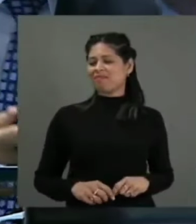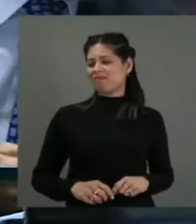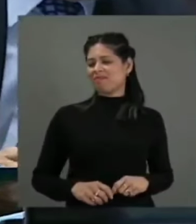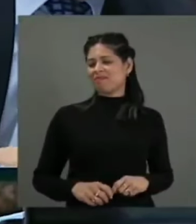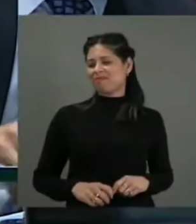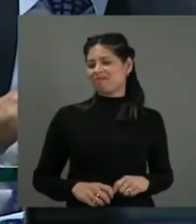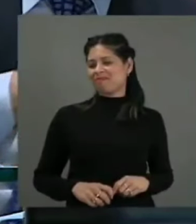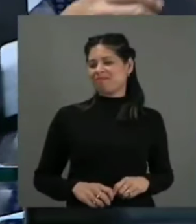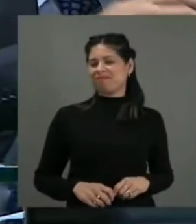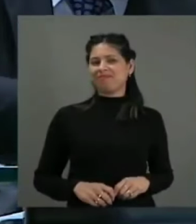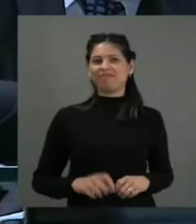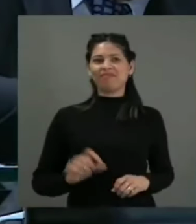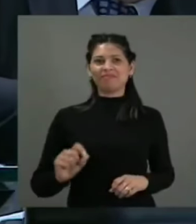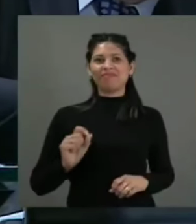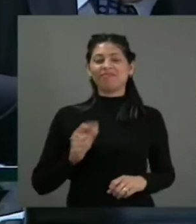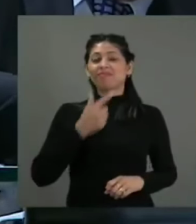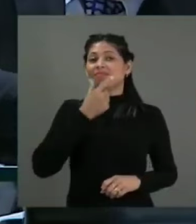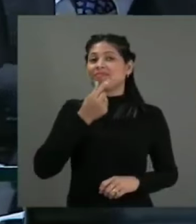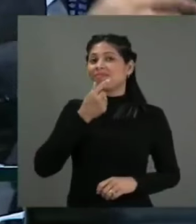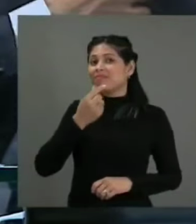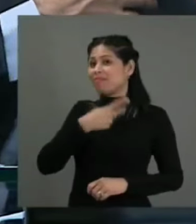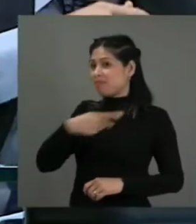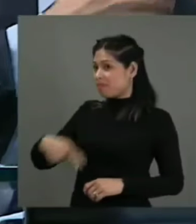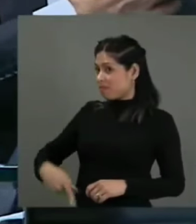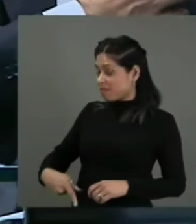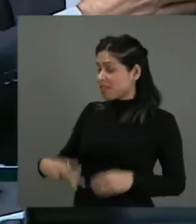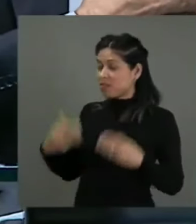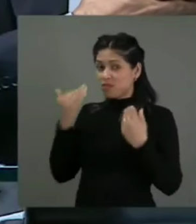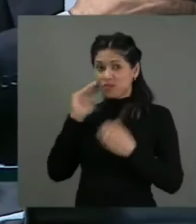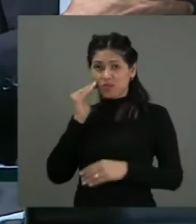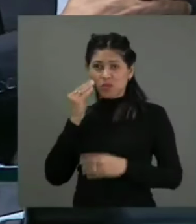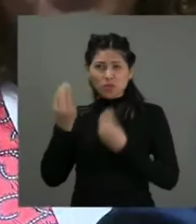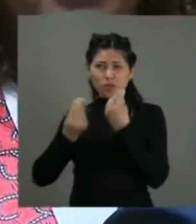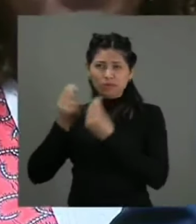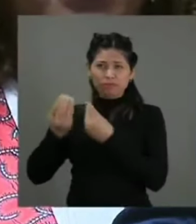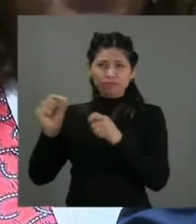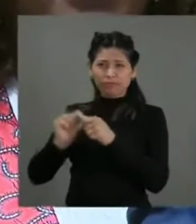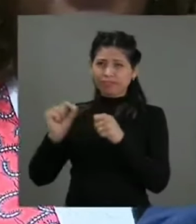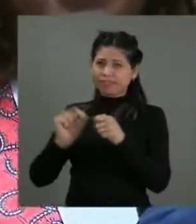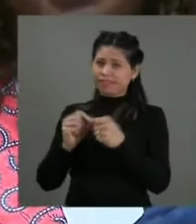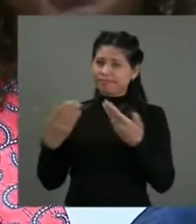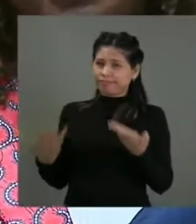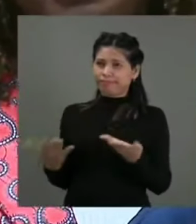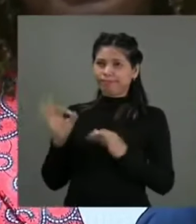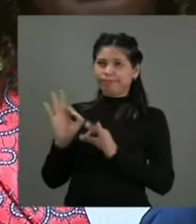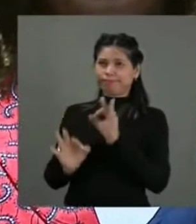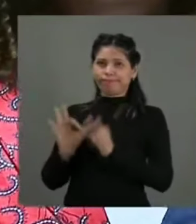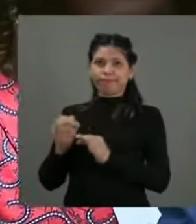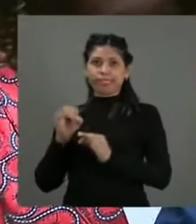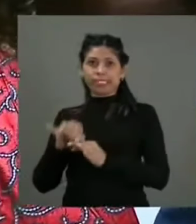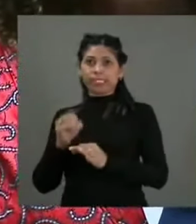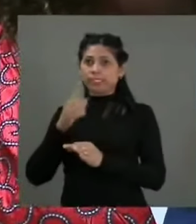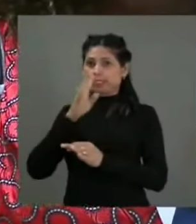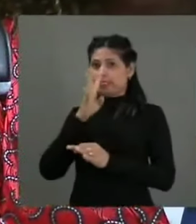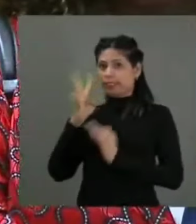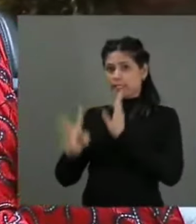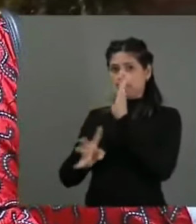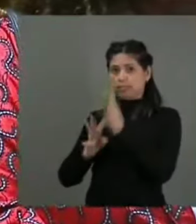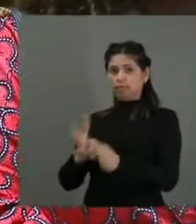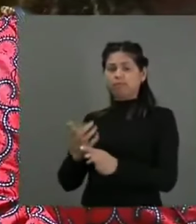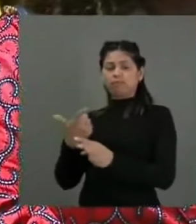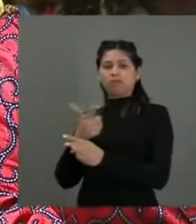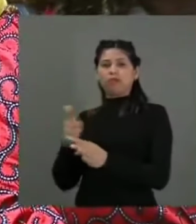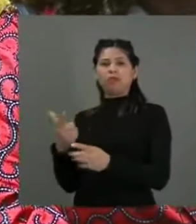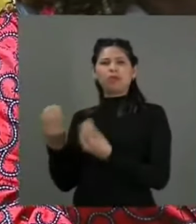Presidente, eu não entendo se pregar tanta justiça quando se comete injustiça. Eu não vi em nenhum momento, e